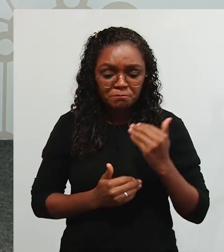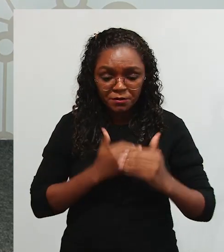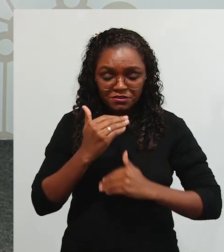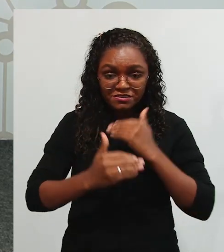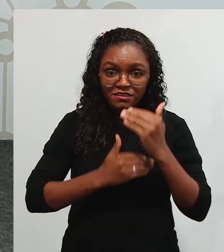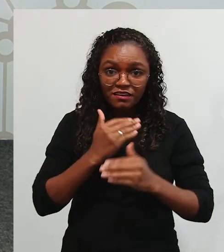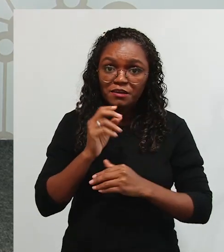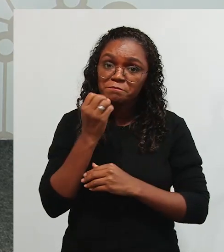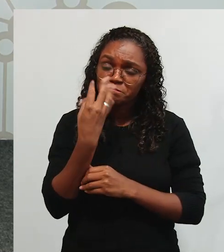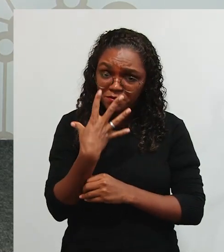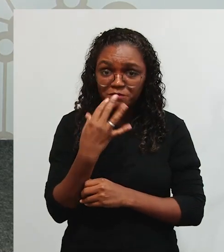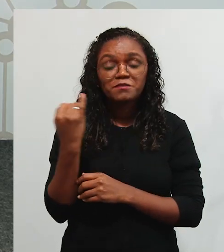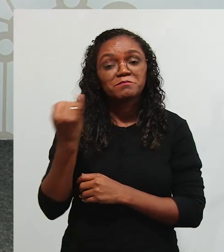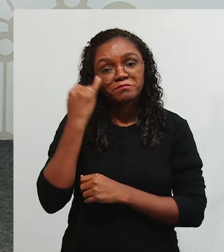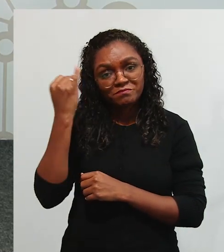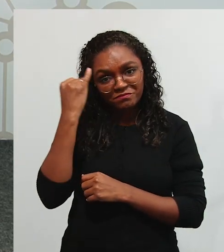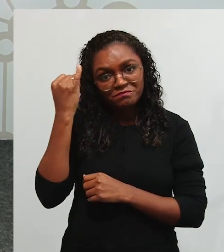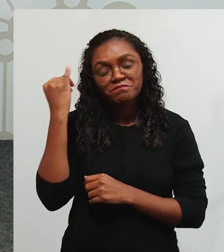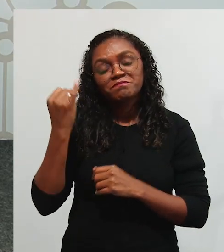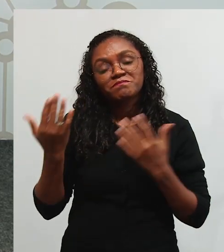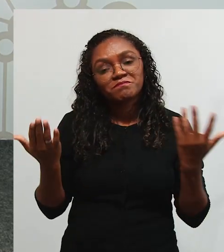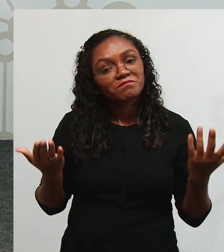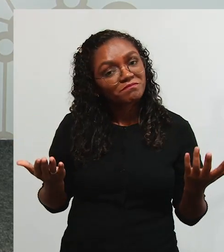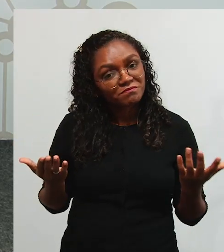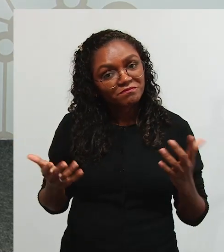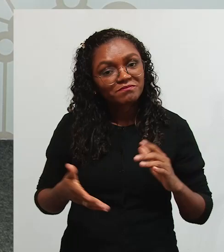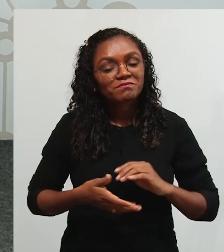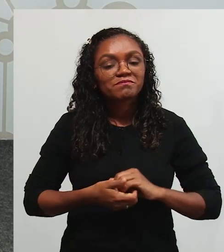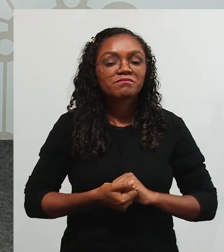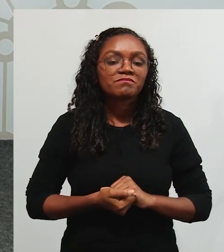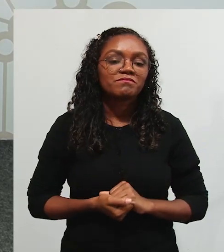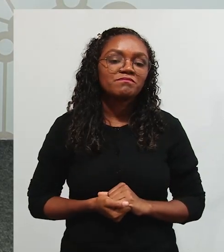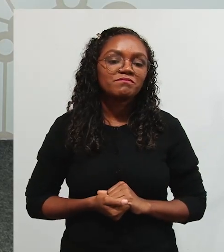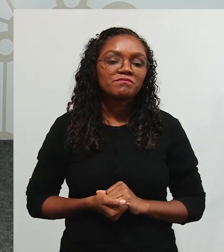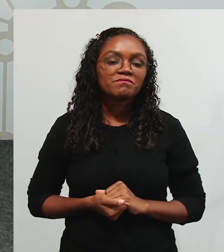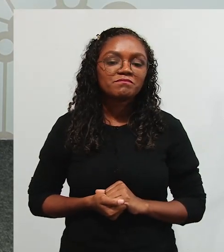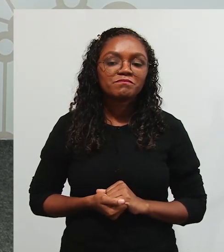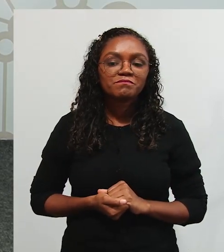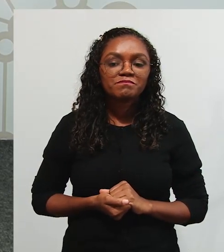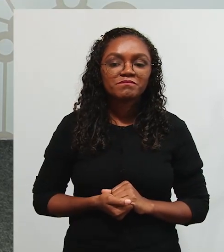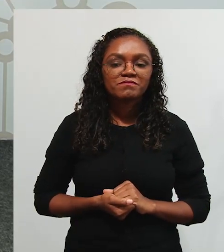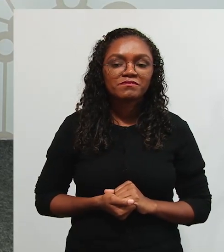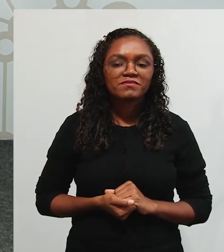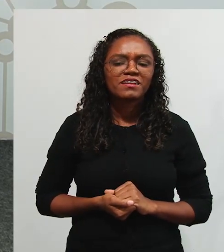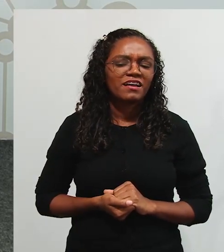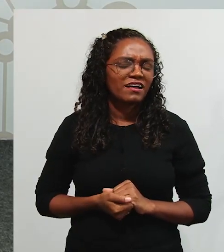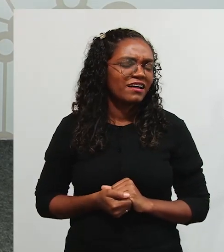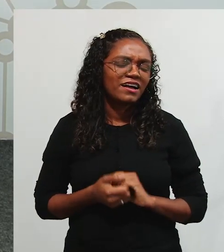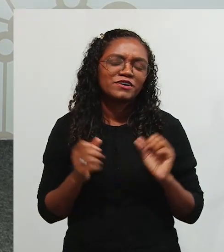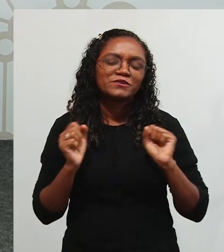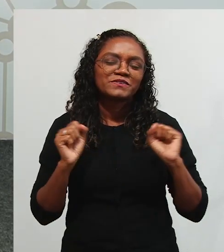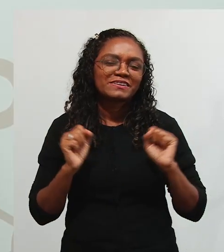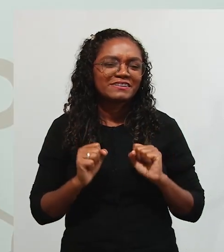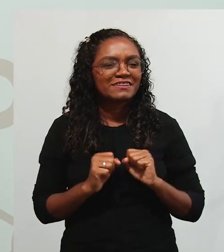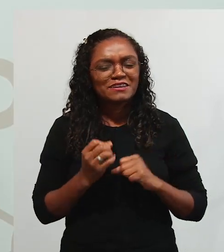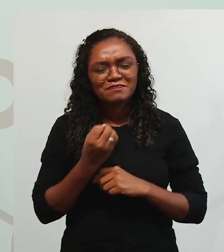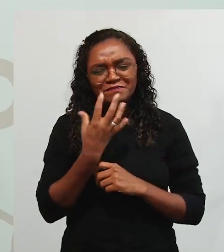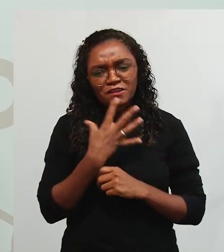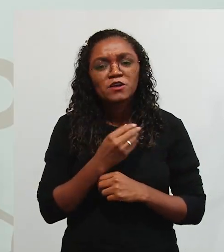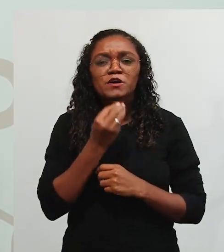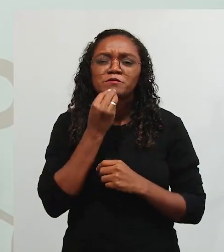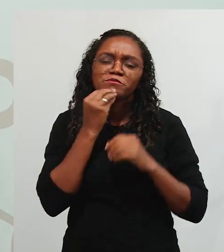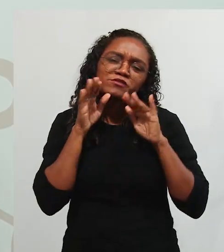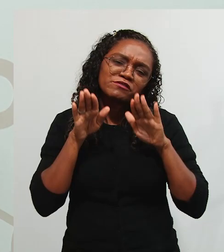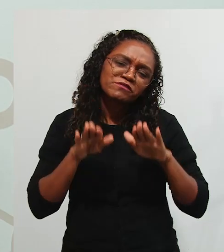de construir também é bastante importante para o desenvolvimento da criança. Ai, gente, adorei, né? Que tudo. A gente podia